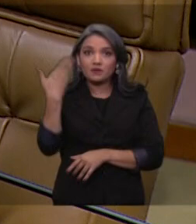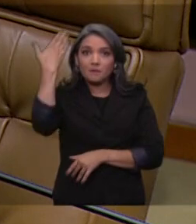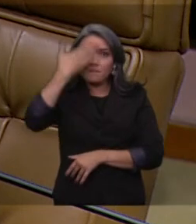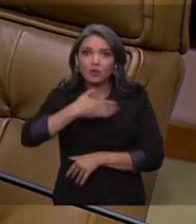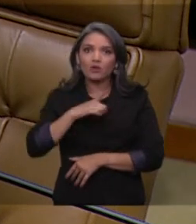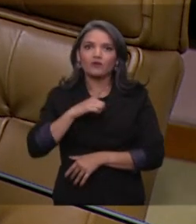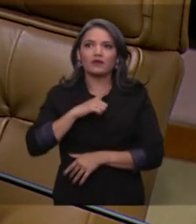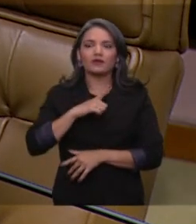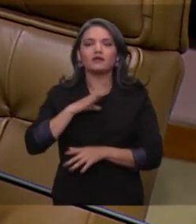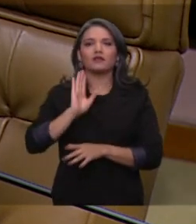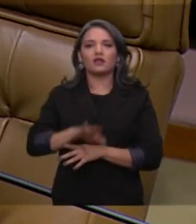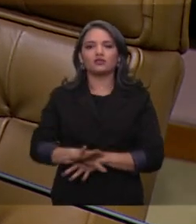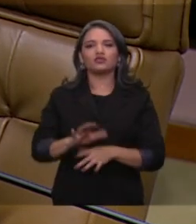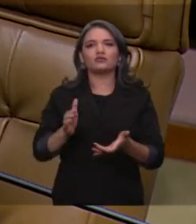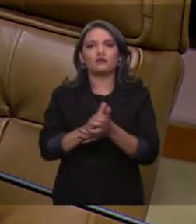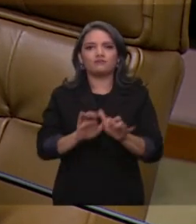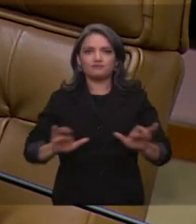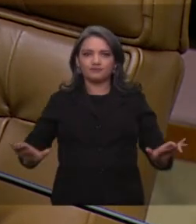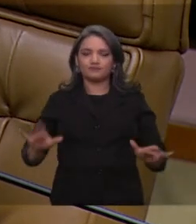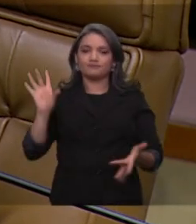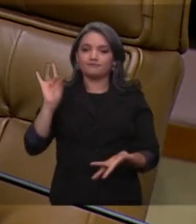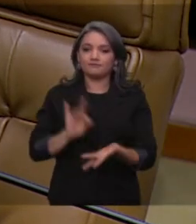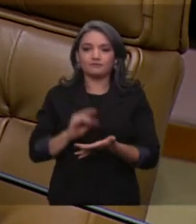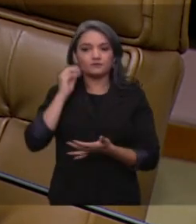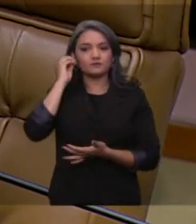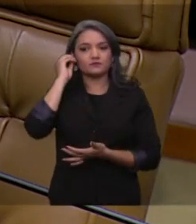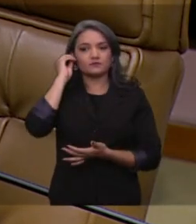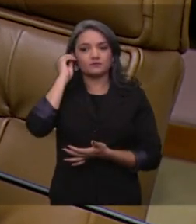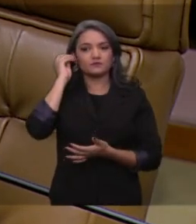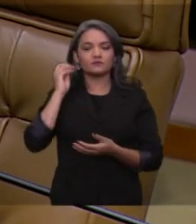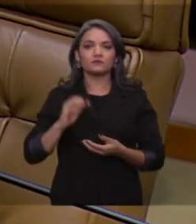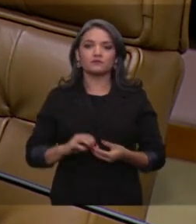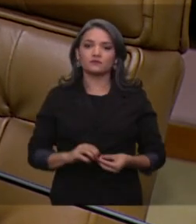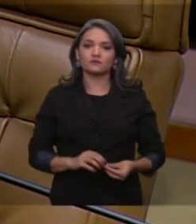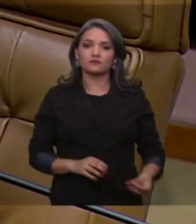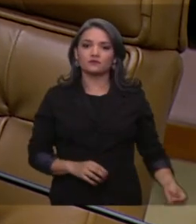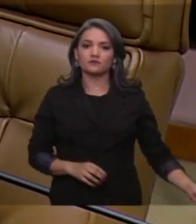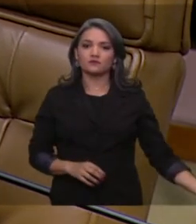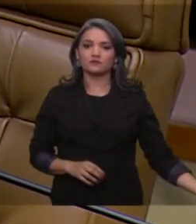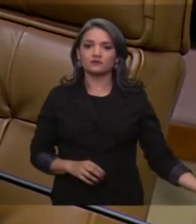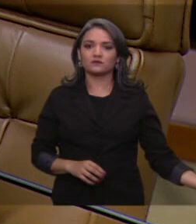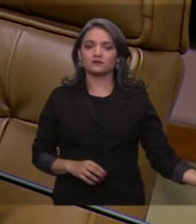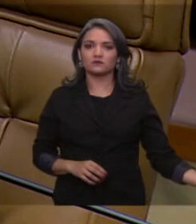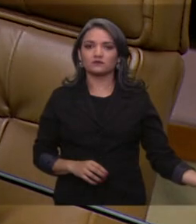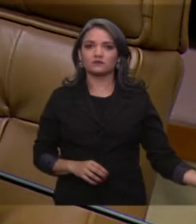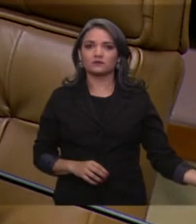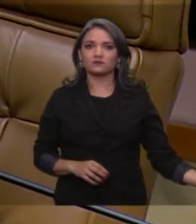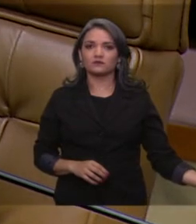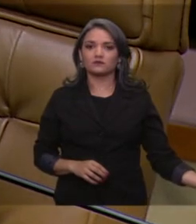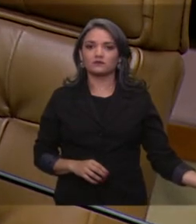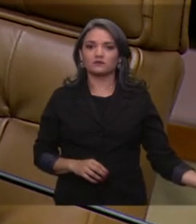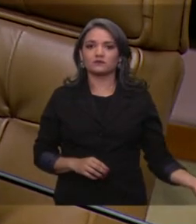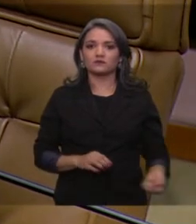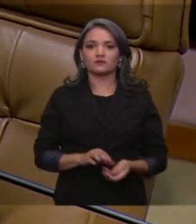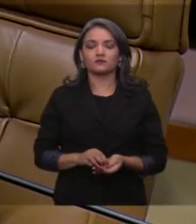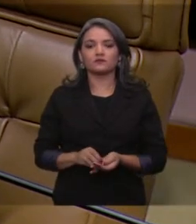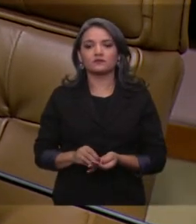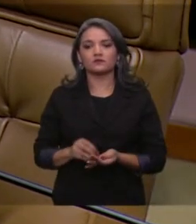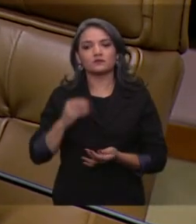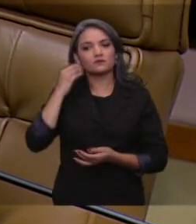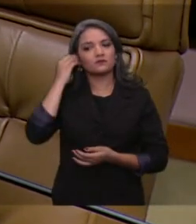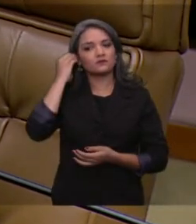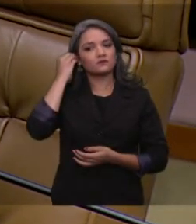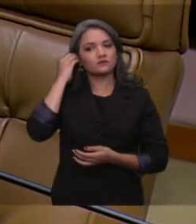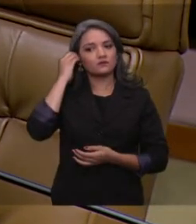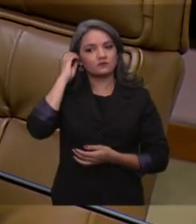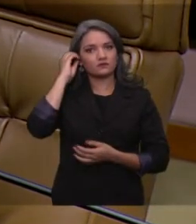E ainda faz a citação em relação à emenda constitucional, e essa é a grande questão, a emenda constitucional